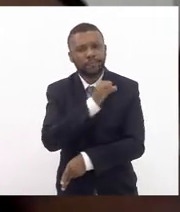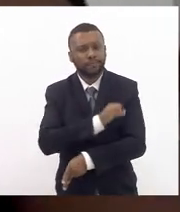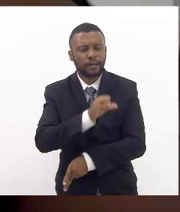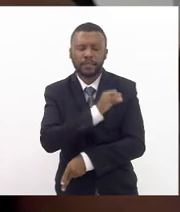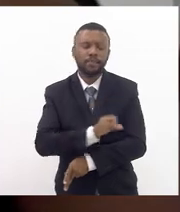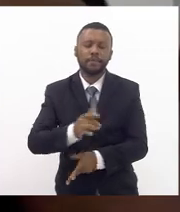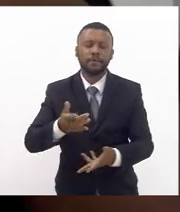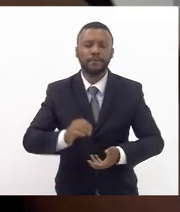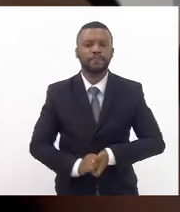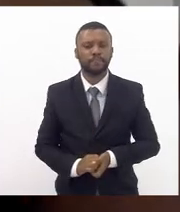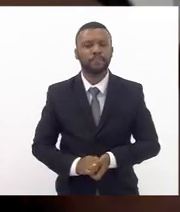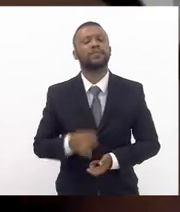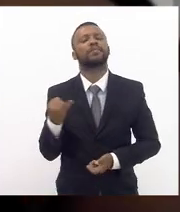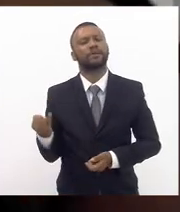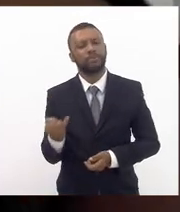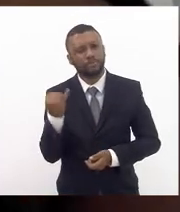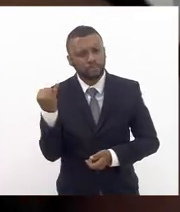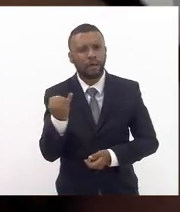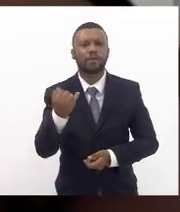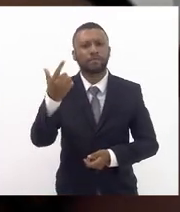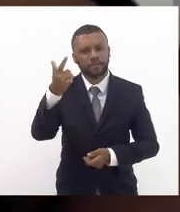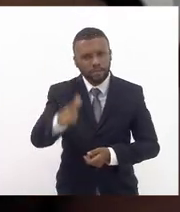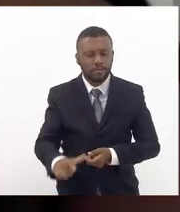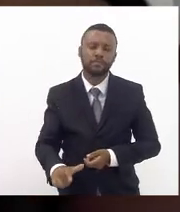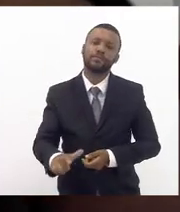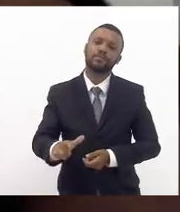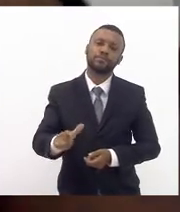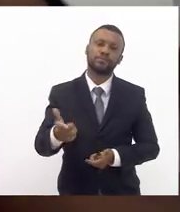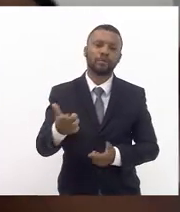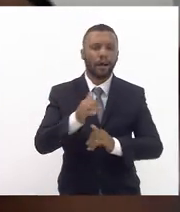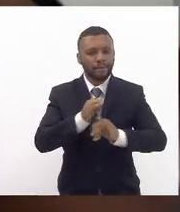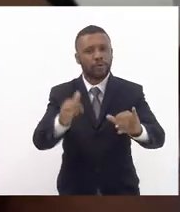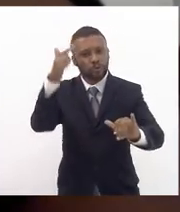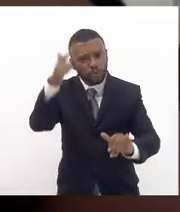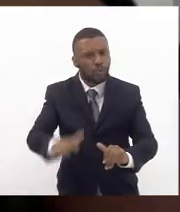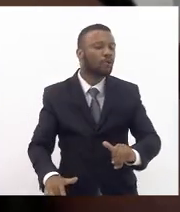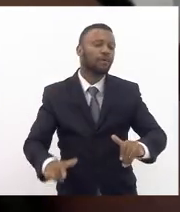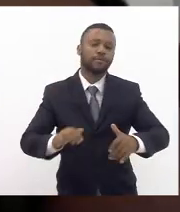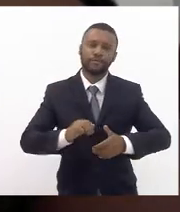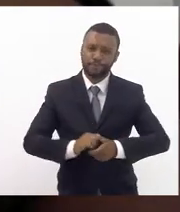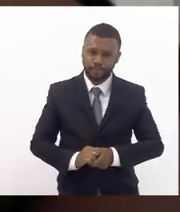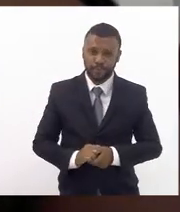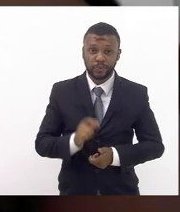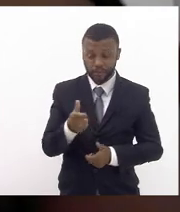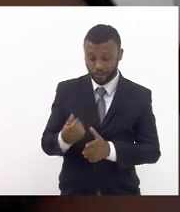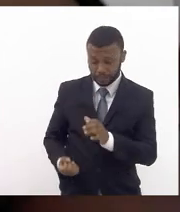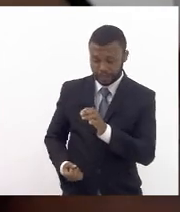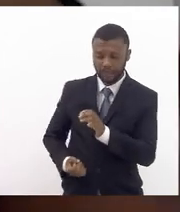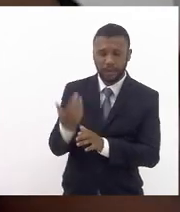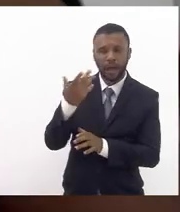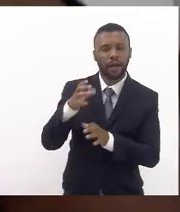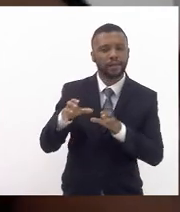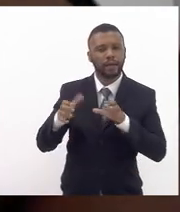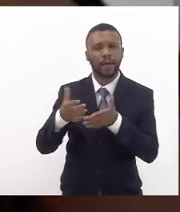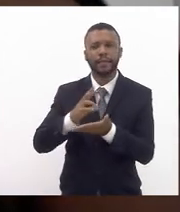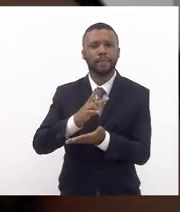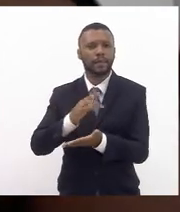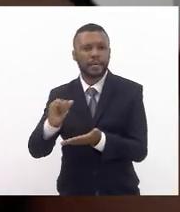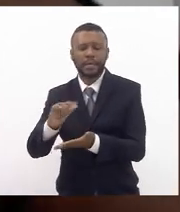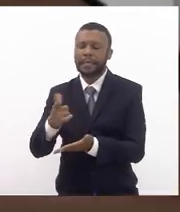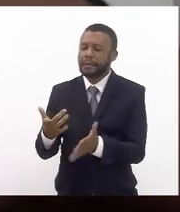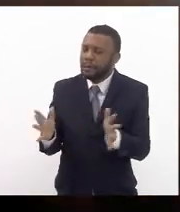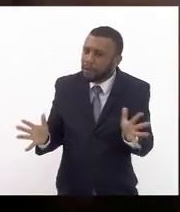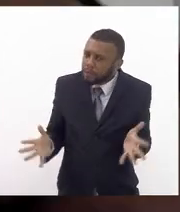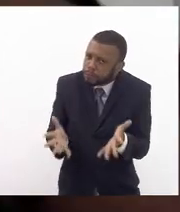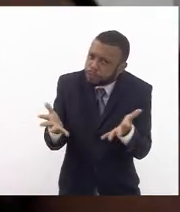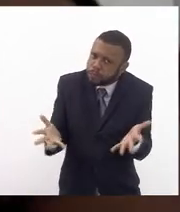seja, é fundamental, mais uma vez eu repito, a abertura dessa CPI, que ela tenha fôlego, que